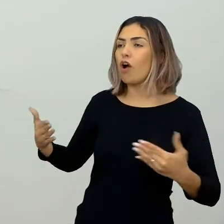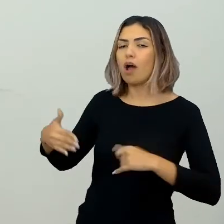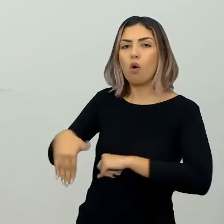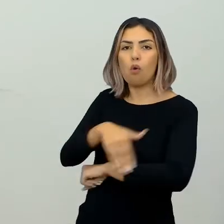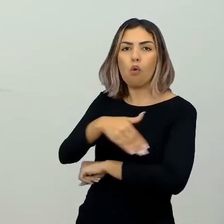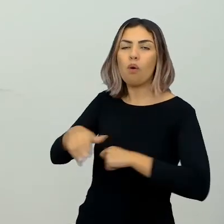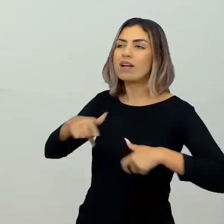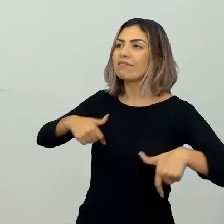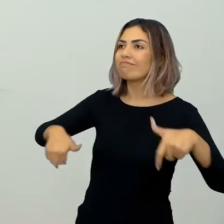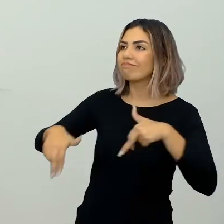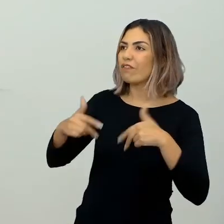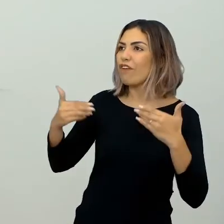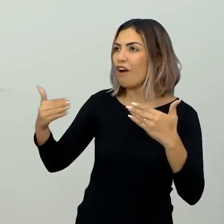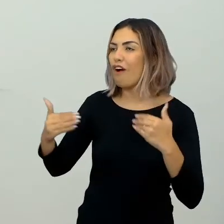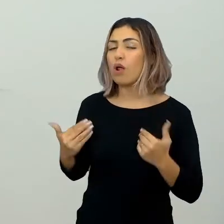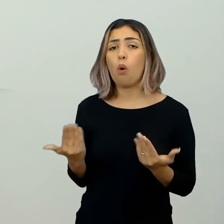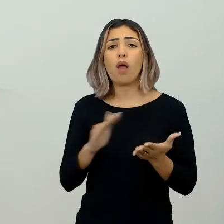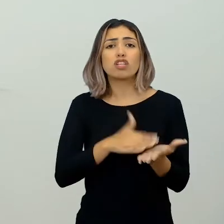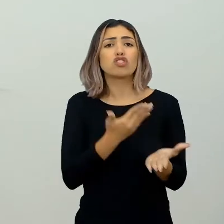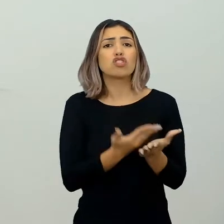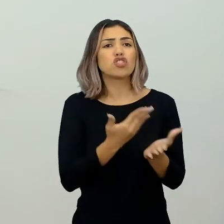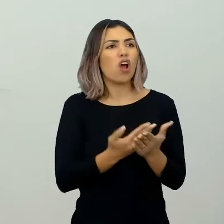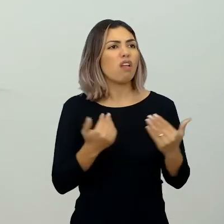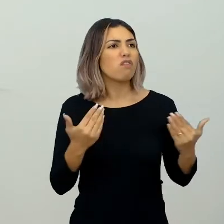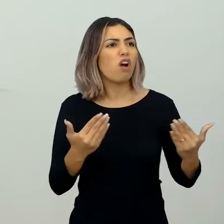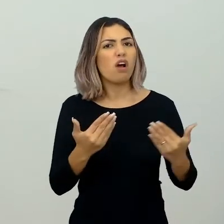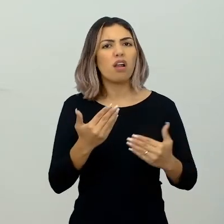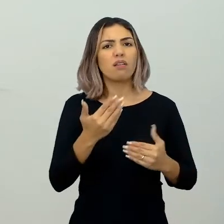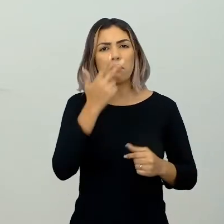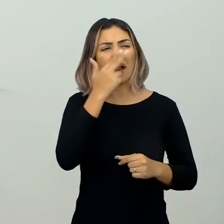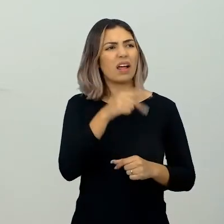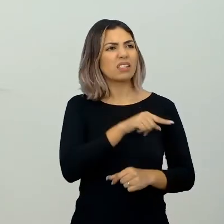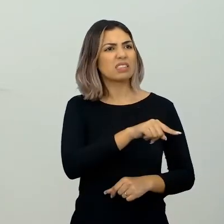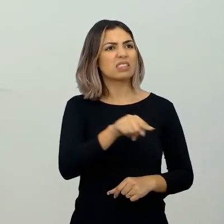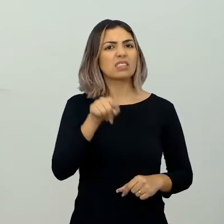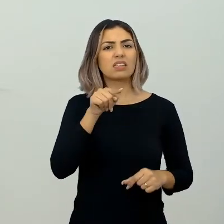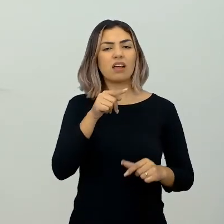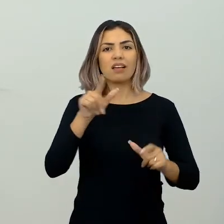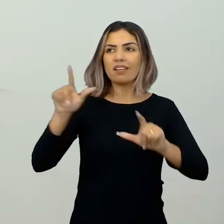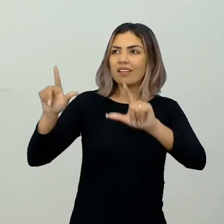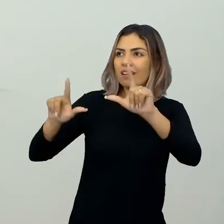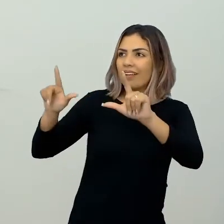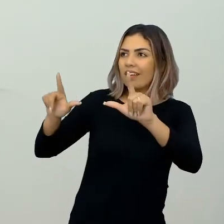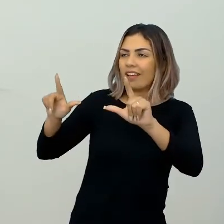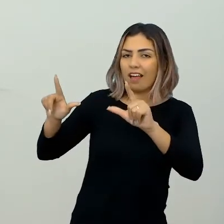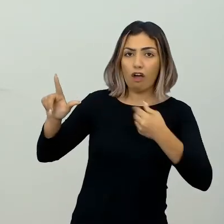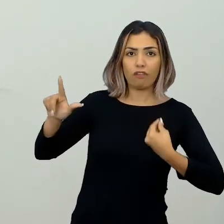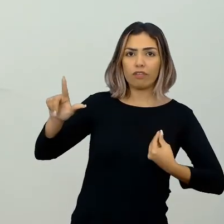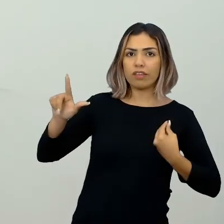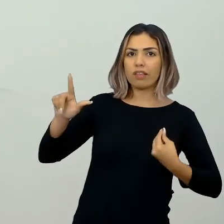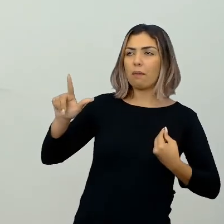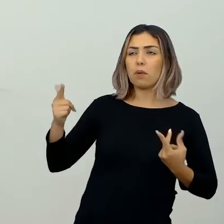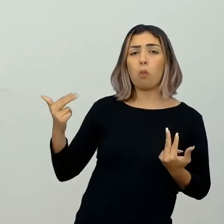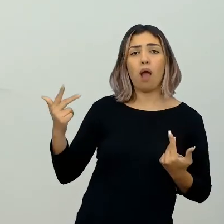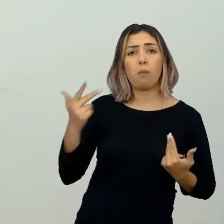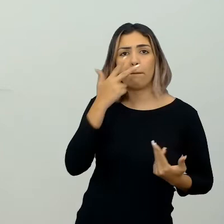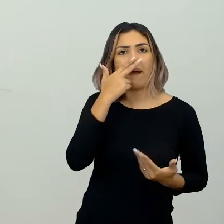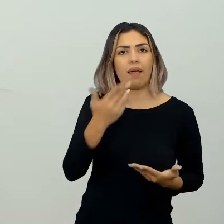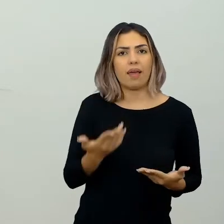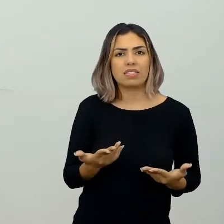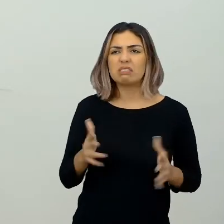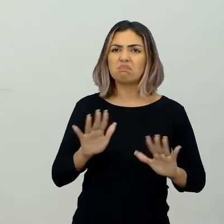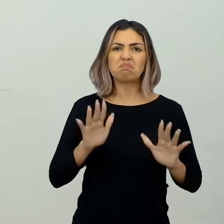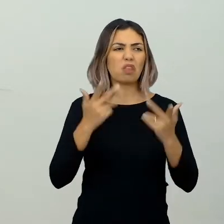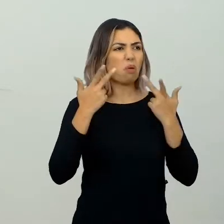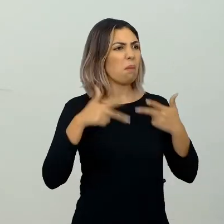escola, muitas vezes a gente naturaliza esse mesmo problema que a gente vê na novela, a gente naturaliza essas relações. E